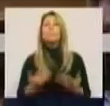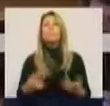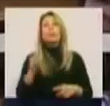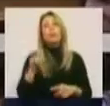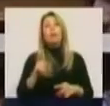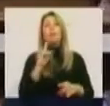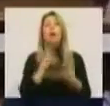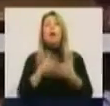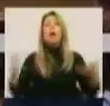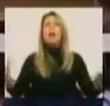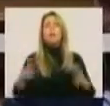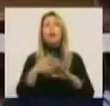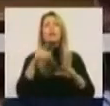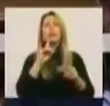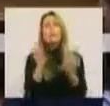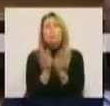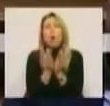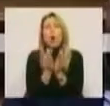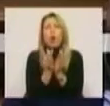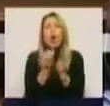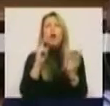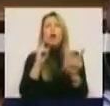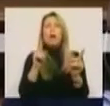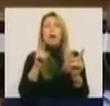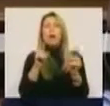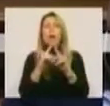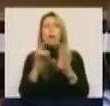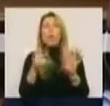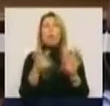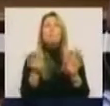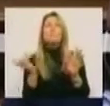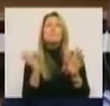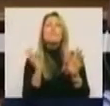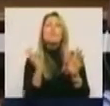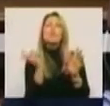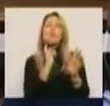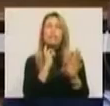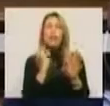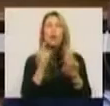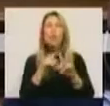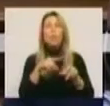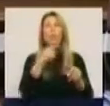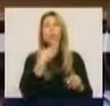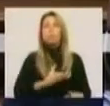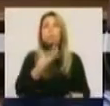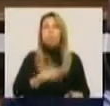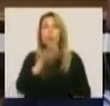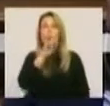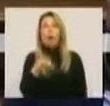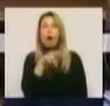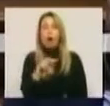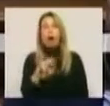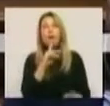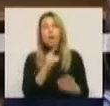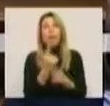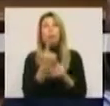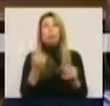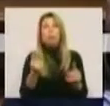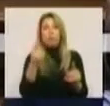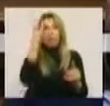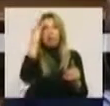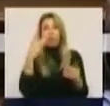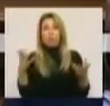como os anfíbios, répteis, aves, morcegos e pequenos mamíferos, porque se degradam rapidamente ou por serem rapidamente removidos